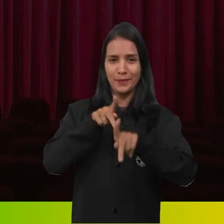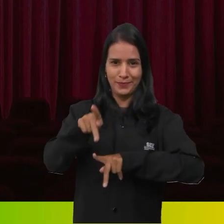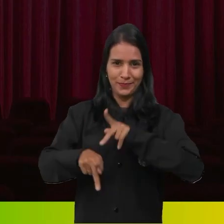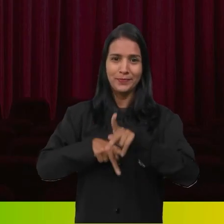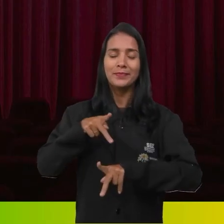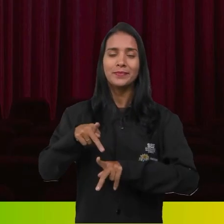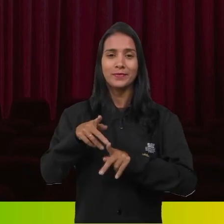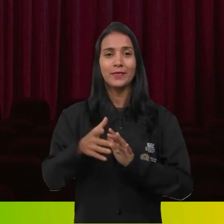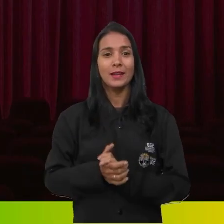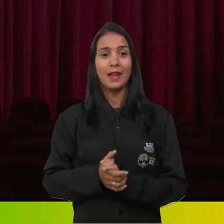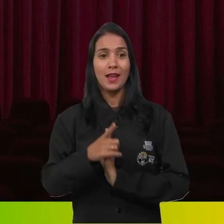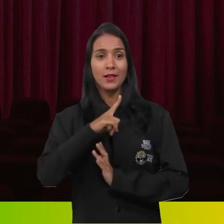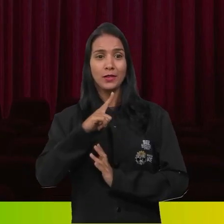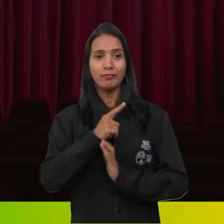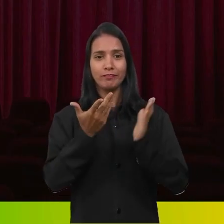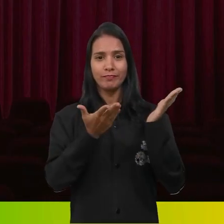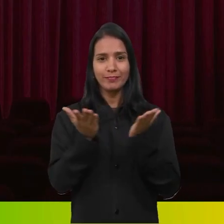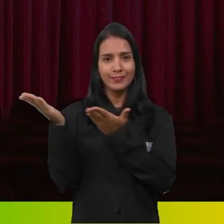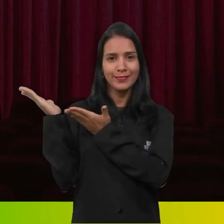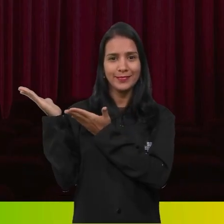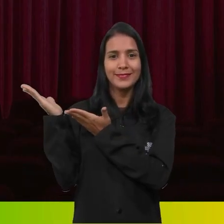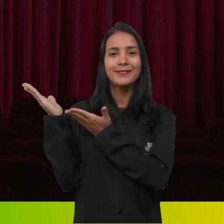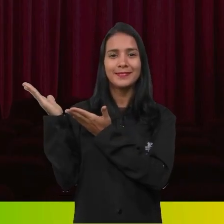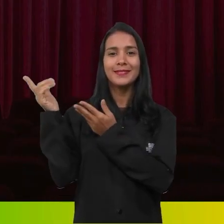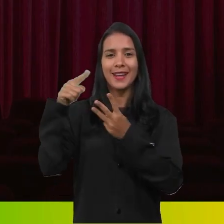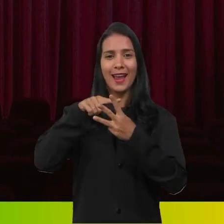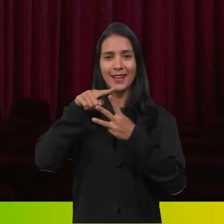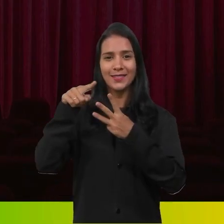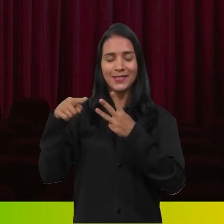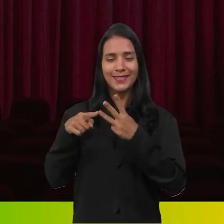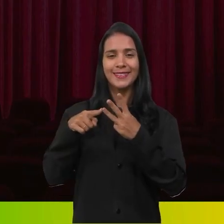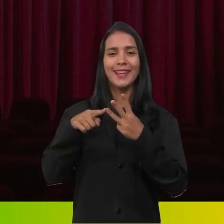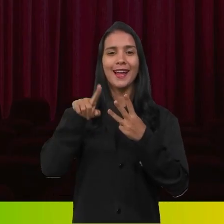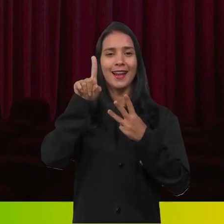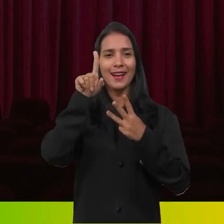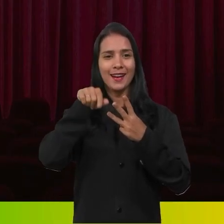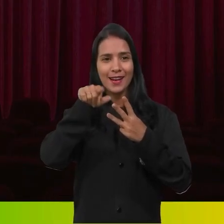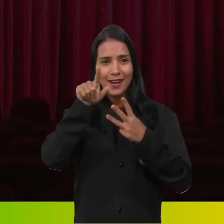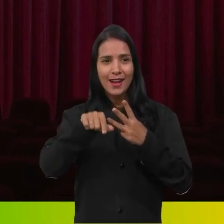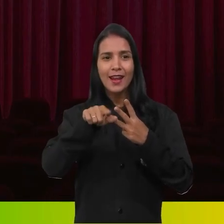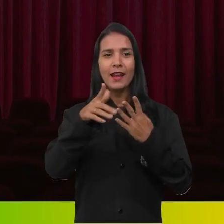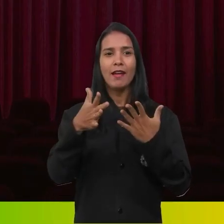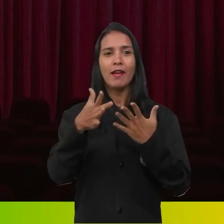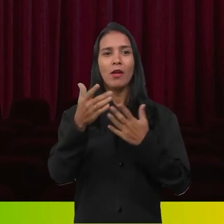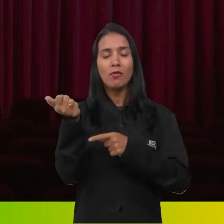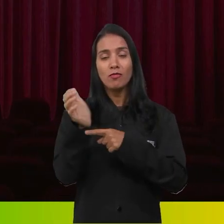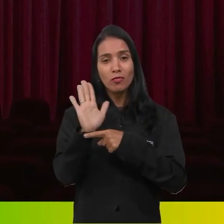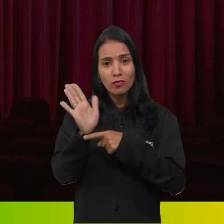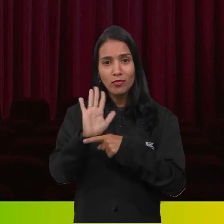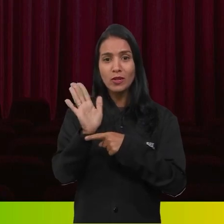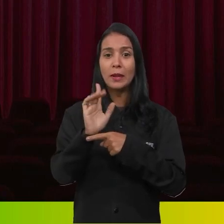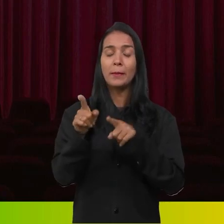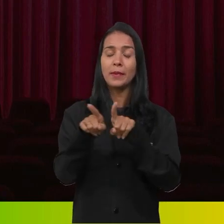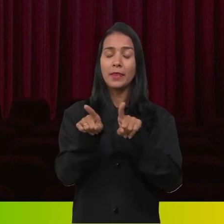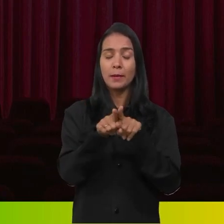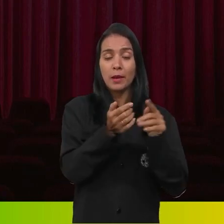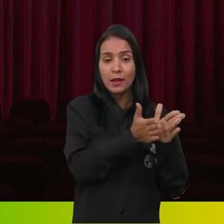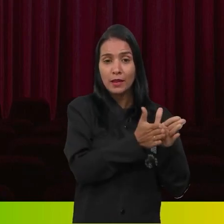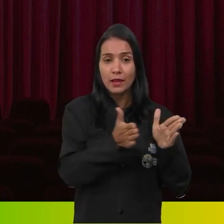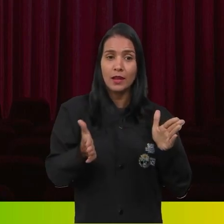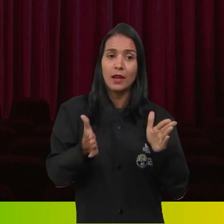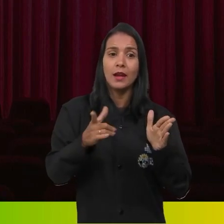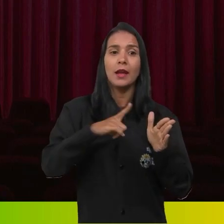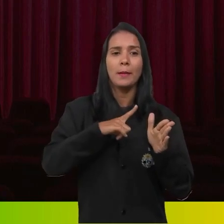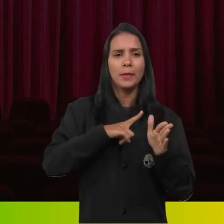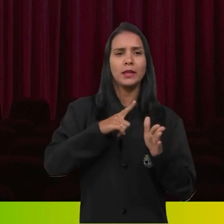é uma das obras desse período do cinema no Brasil. A Voz do Carnaval, de Adhemar Gonzaga